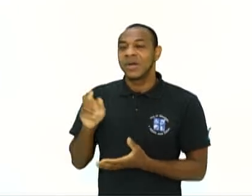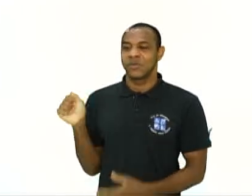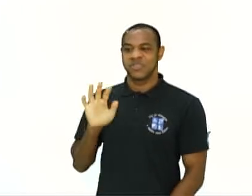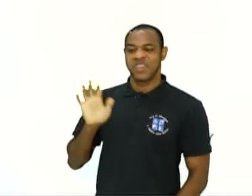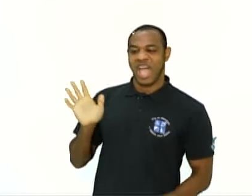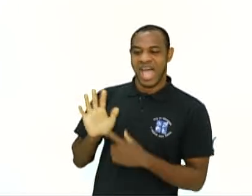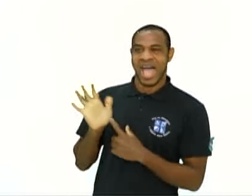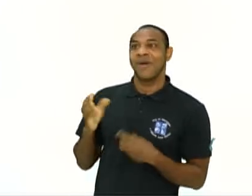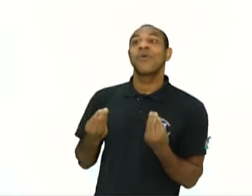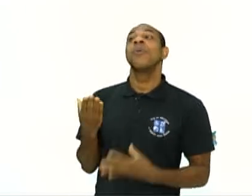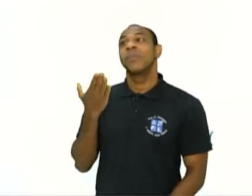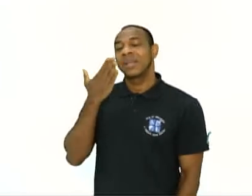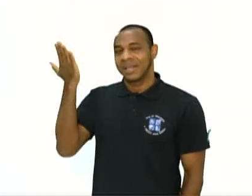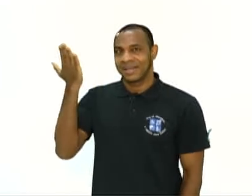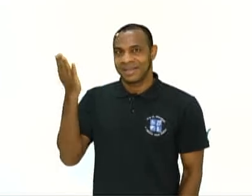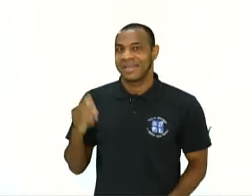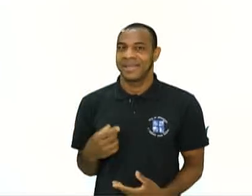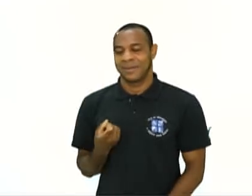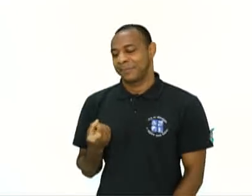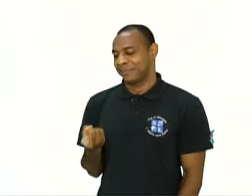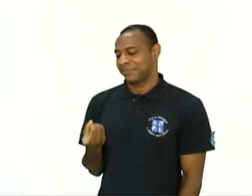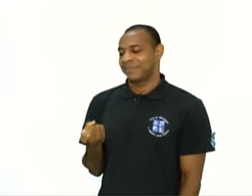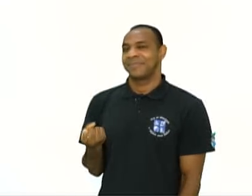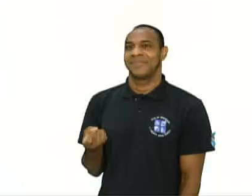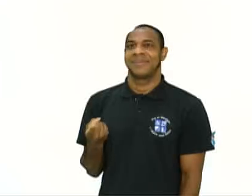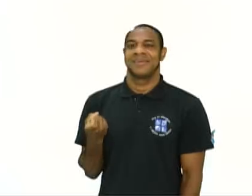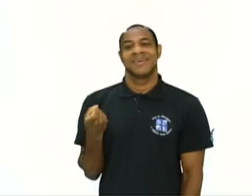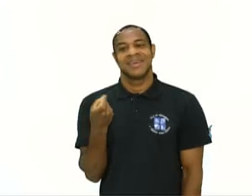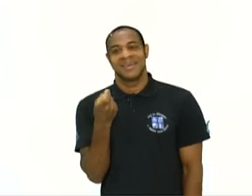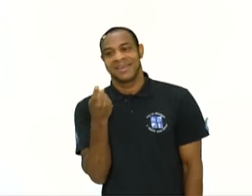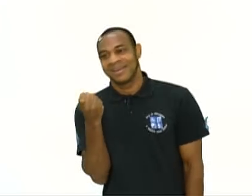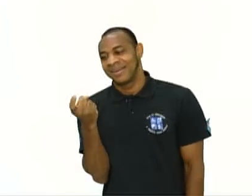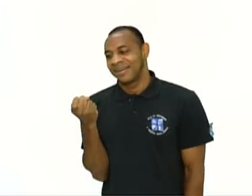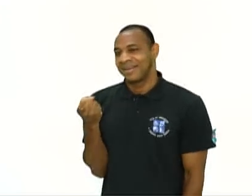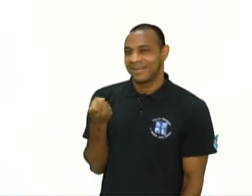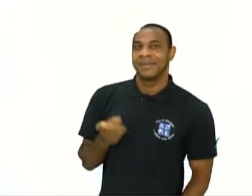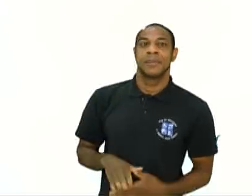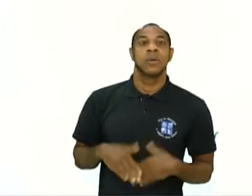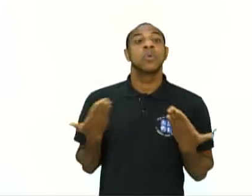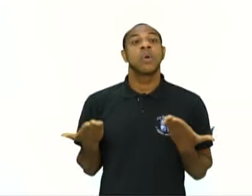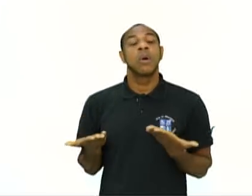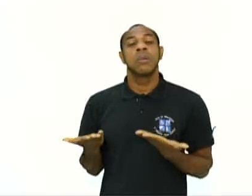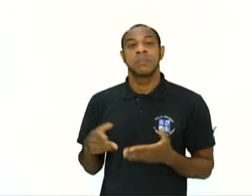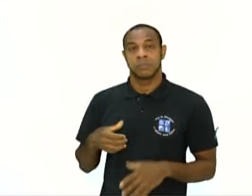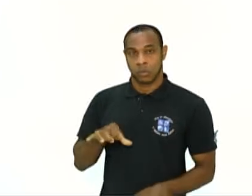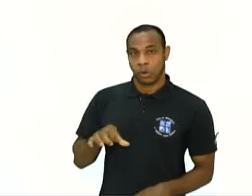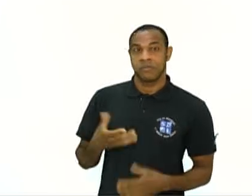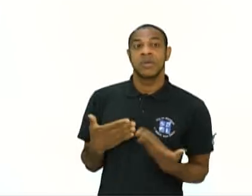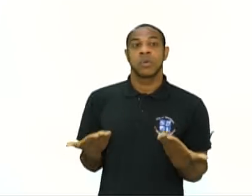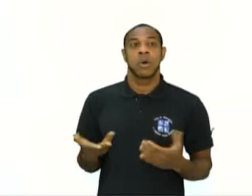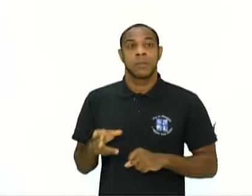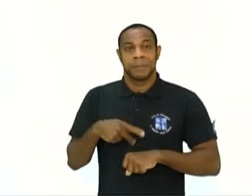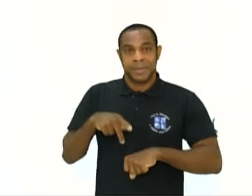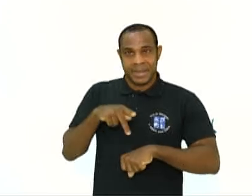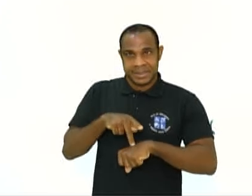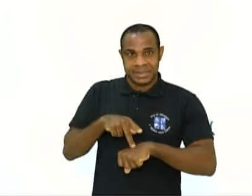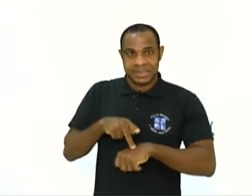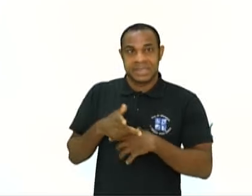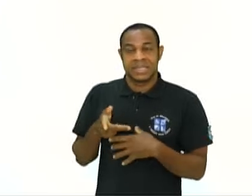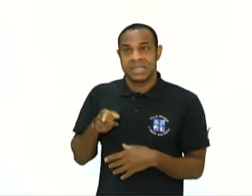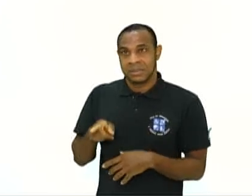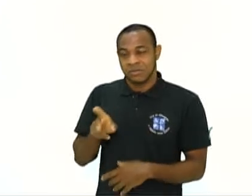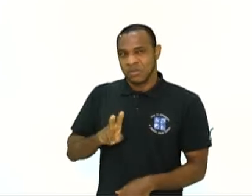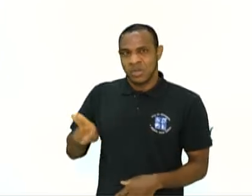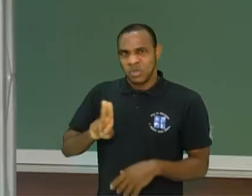o primeiro sinal e não o nosso acenando com a mão. E qual país, se você fosse usar, né,